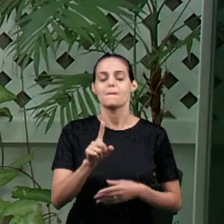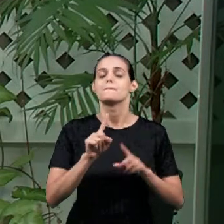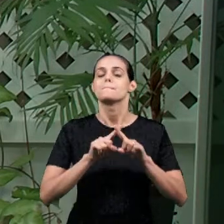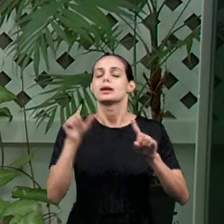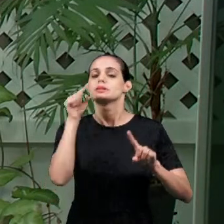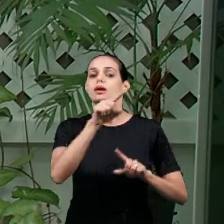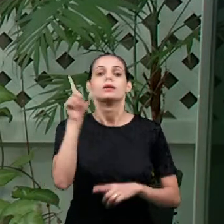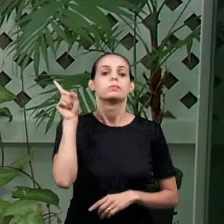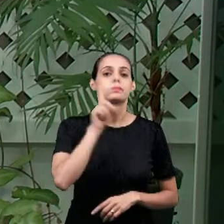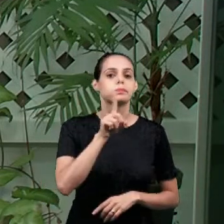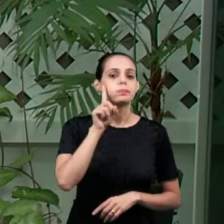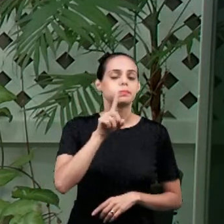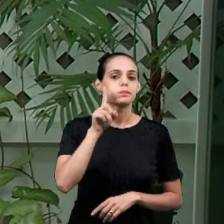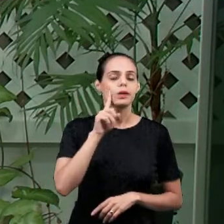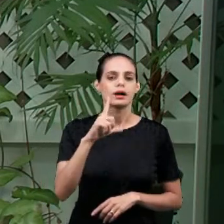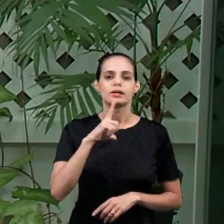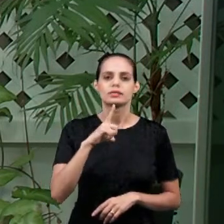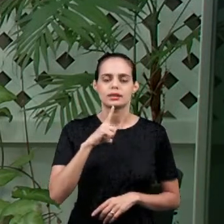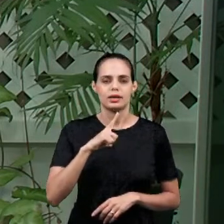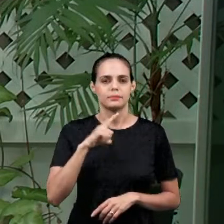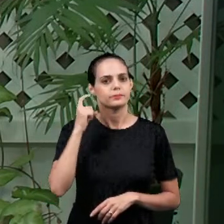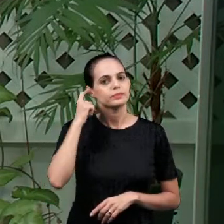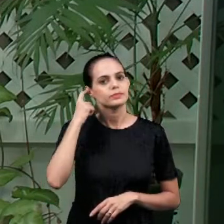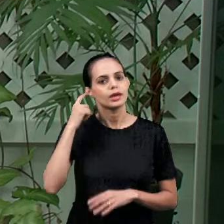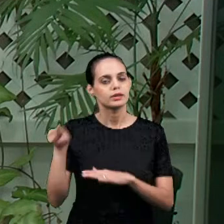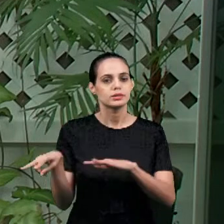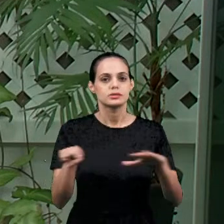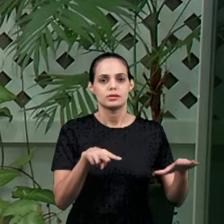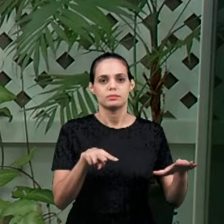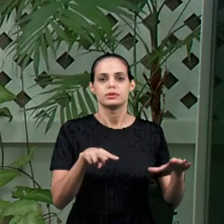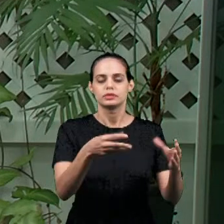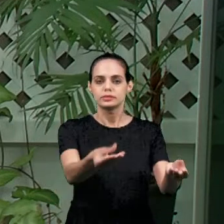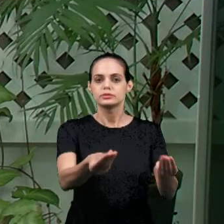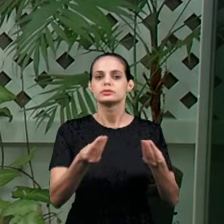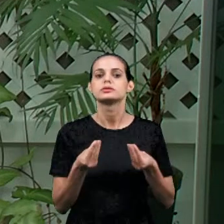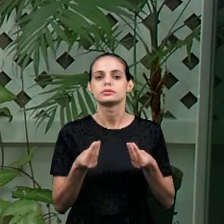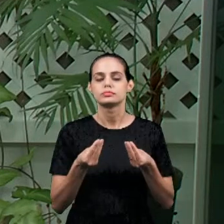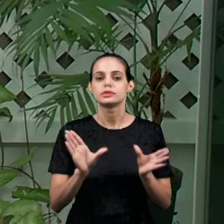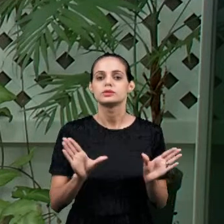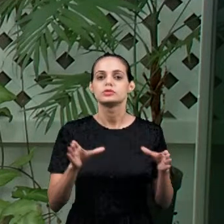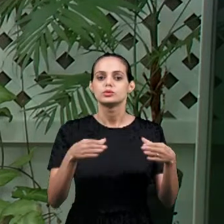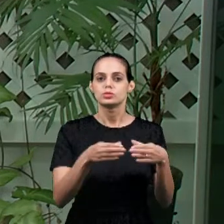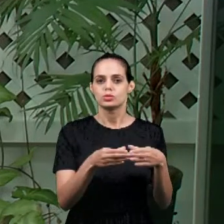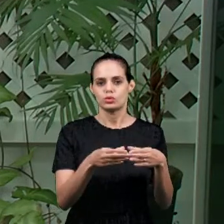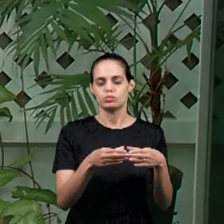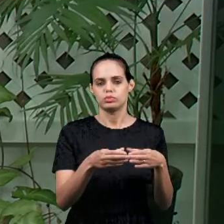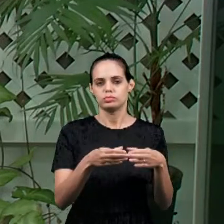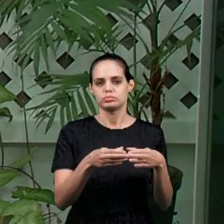Unidos, recebi essa semana do grupo lá de Warsaw.